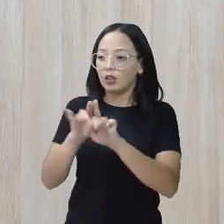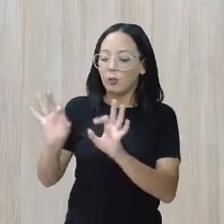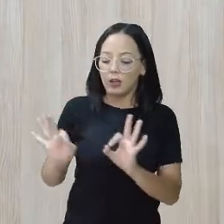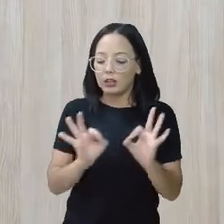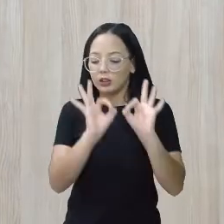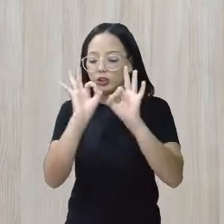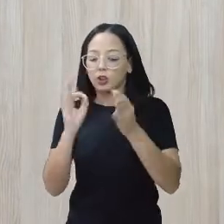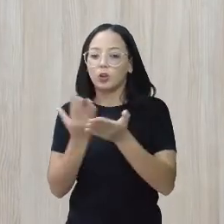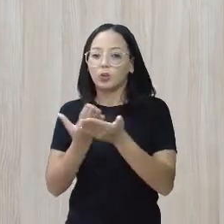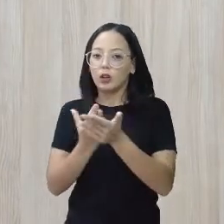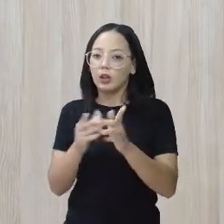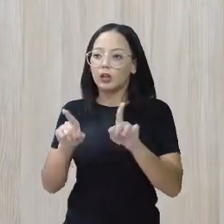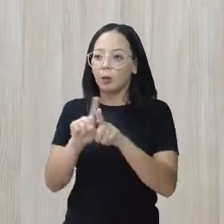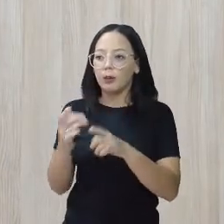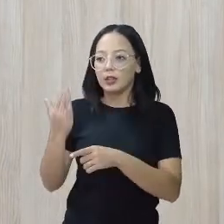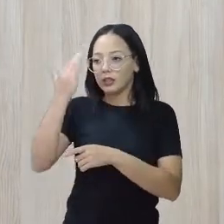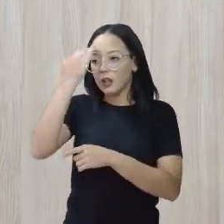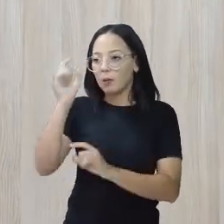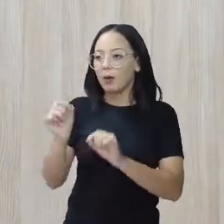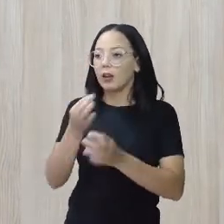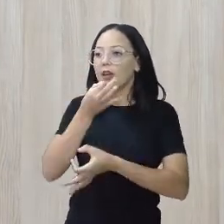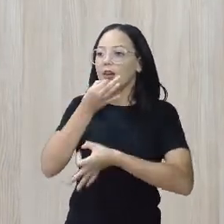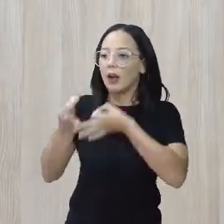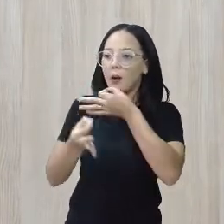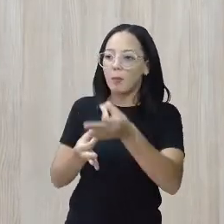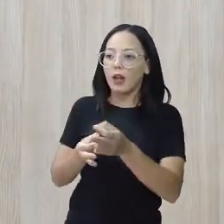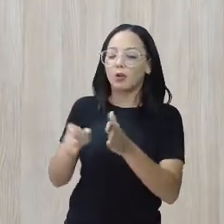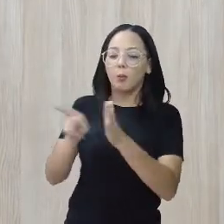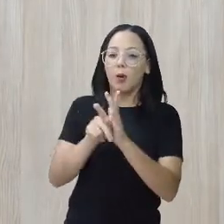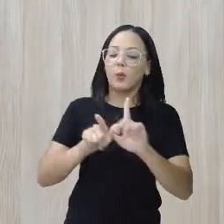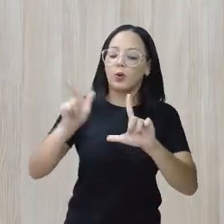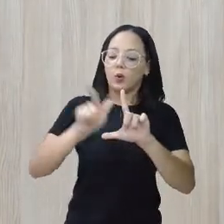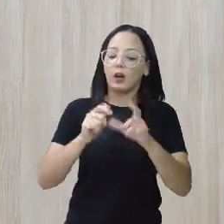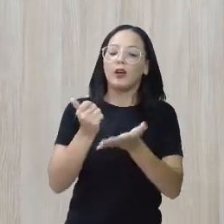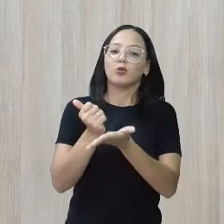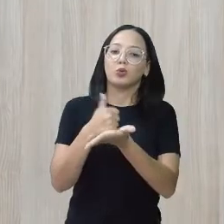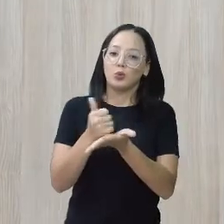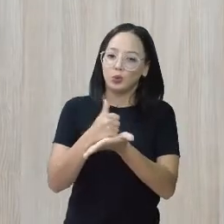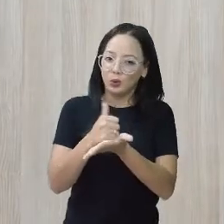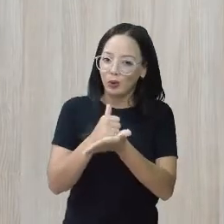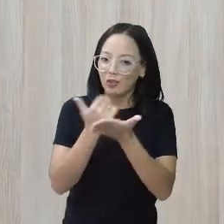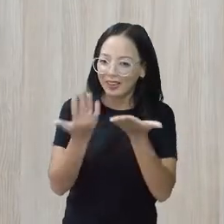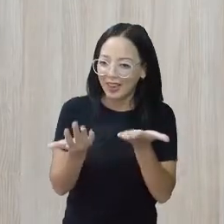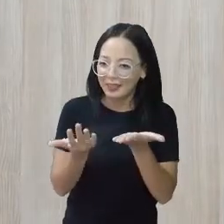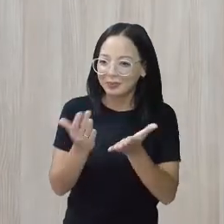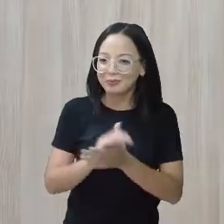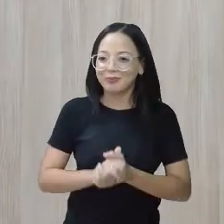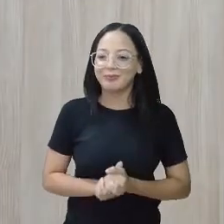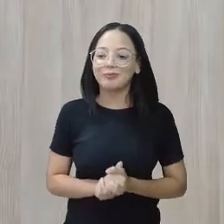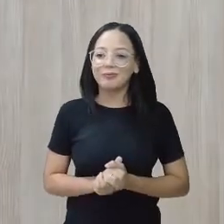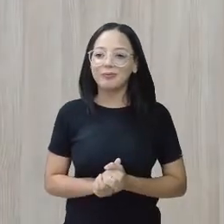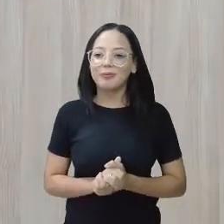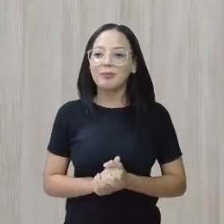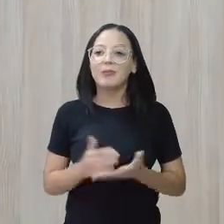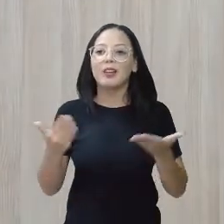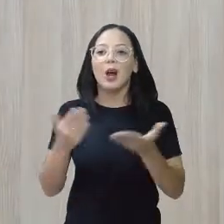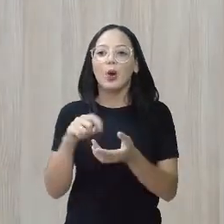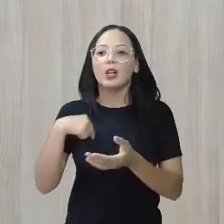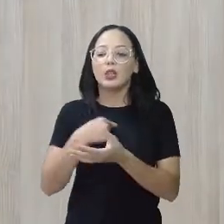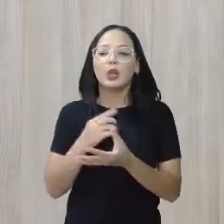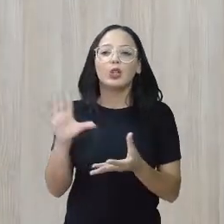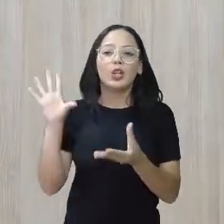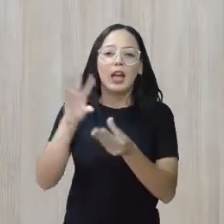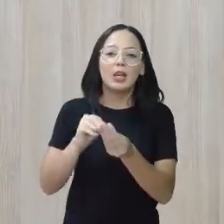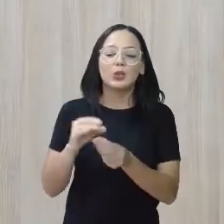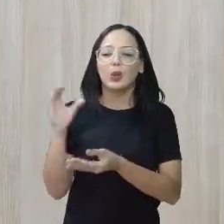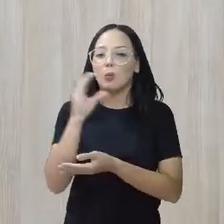essa aula e vai saber criticar melhor os gráficos do joguinho. Com certeza. Não é isso? Então, vamos lá. Fazer um resumo aqui